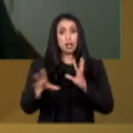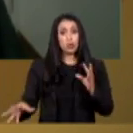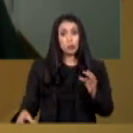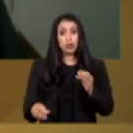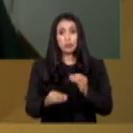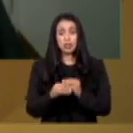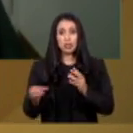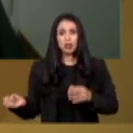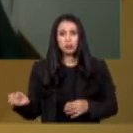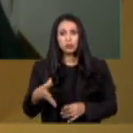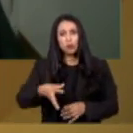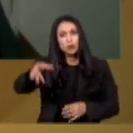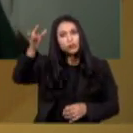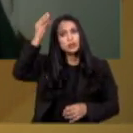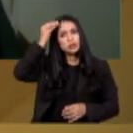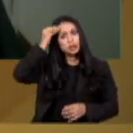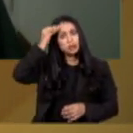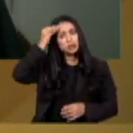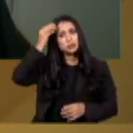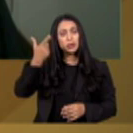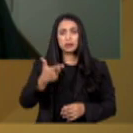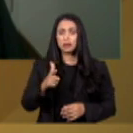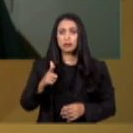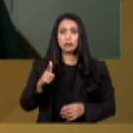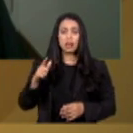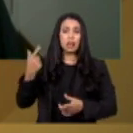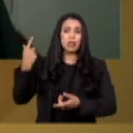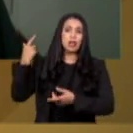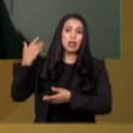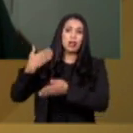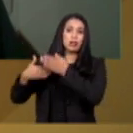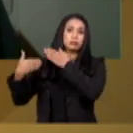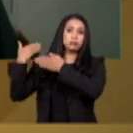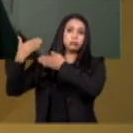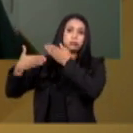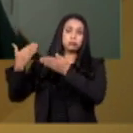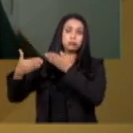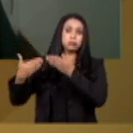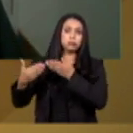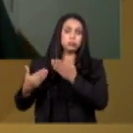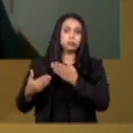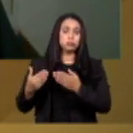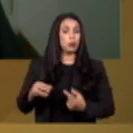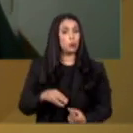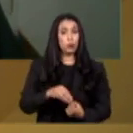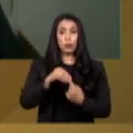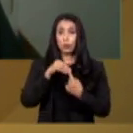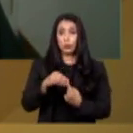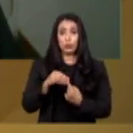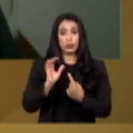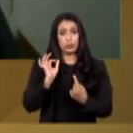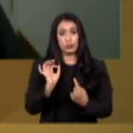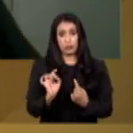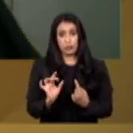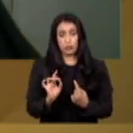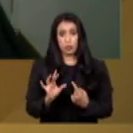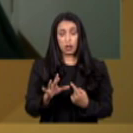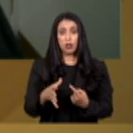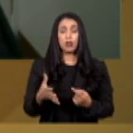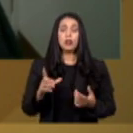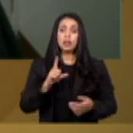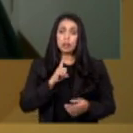inaugura uma é isso que não tem na antiguidade fizeram explodindo para tanto a